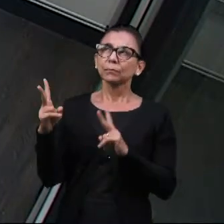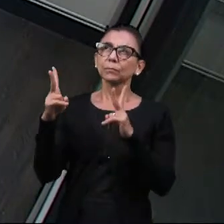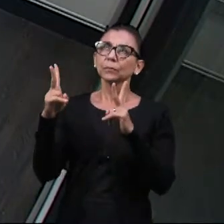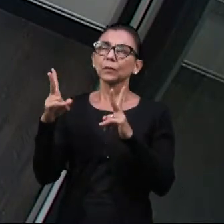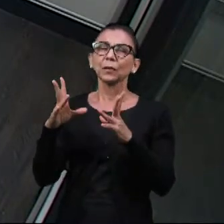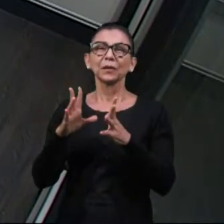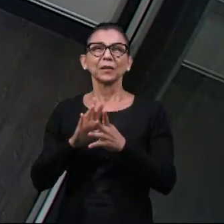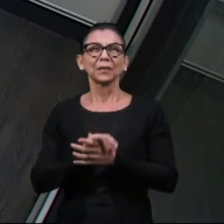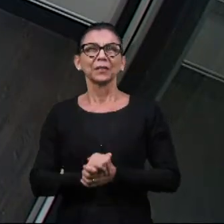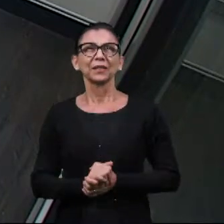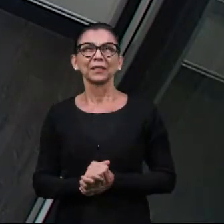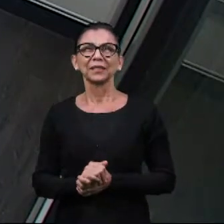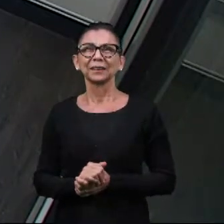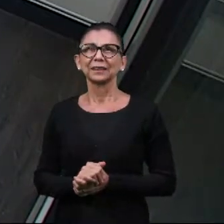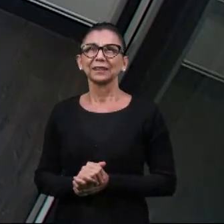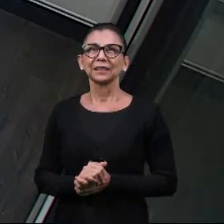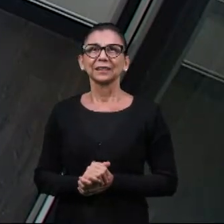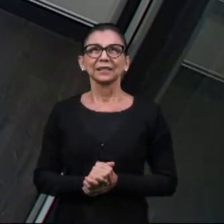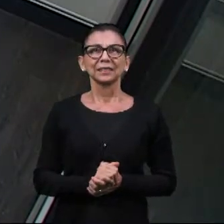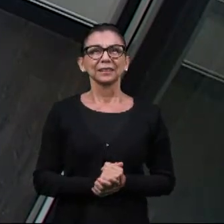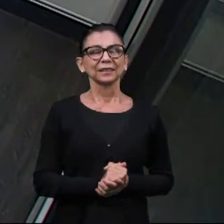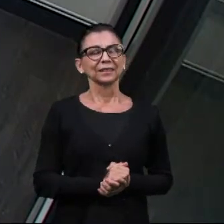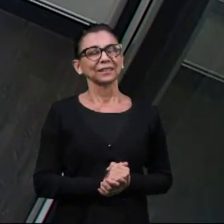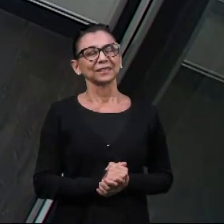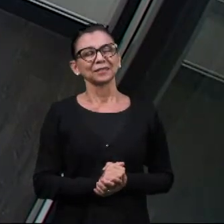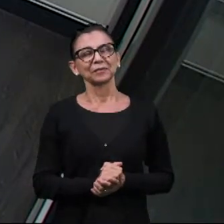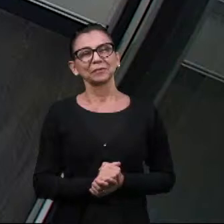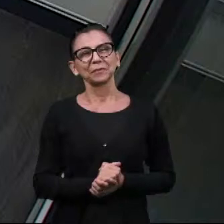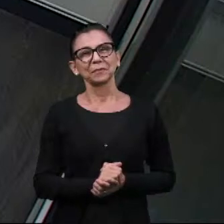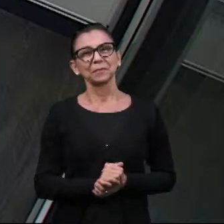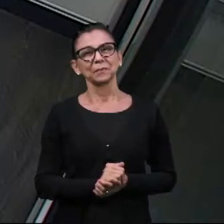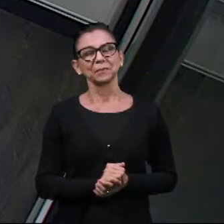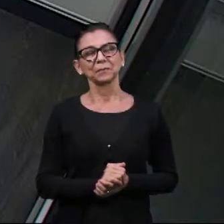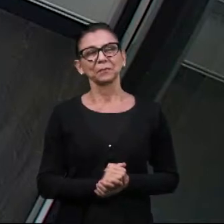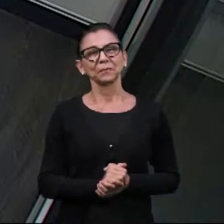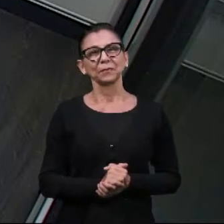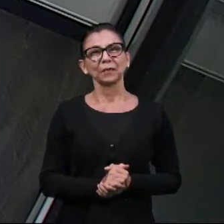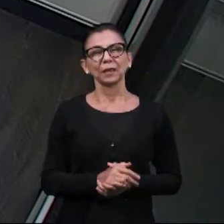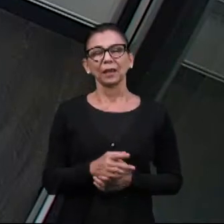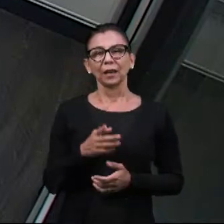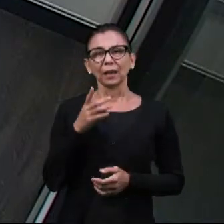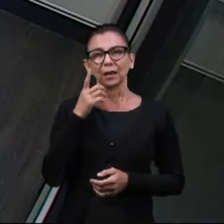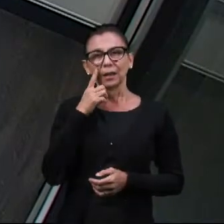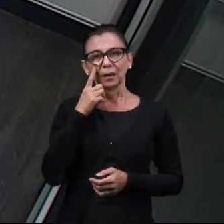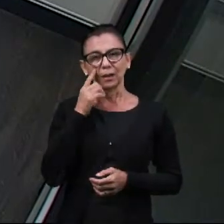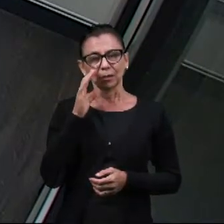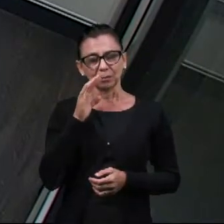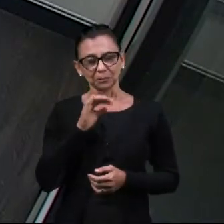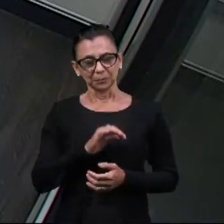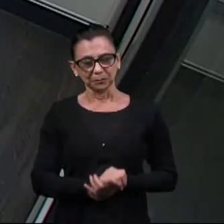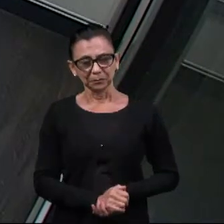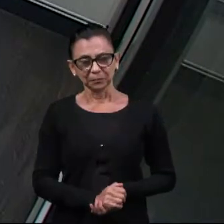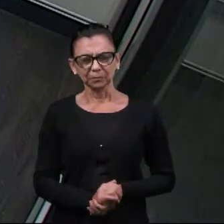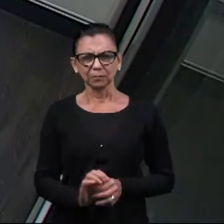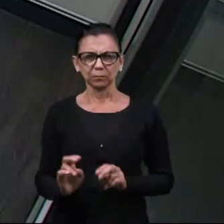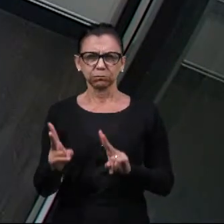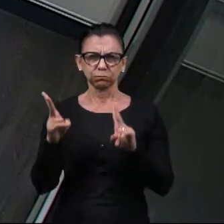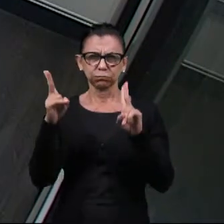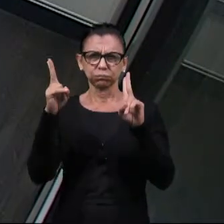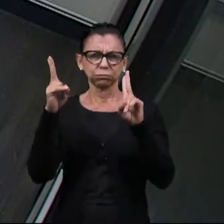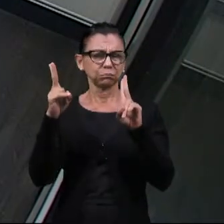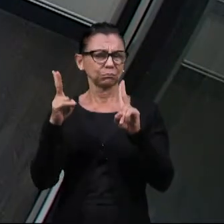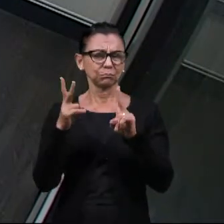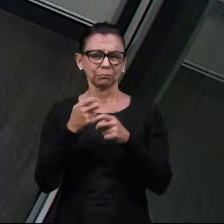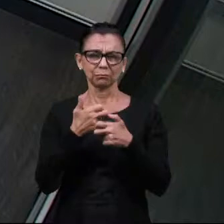Desculpa, ali da Serra. Não, é verdade. Olha só, são muitas as vitórias, né? Agora,